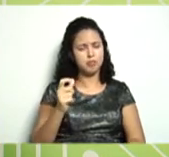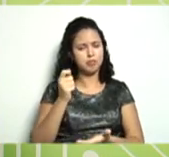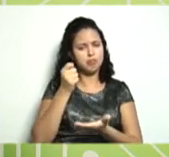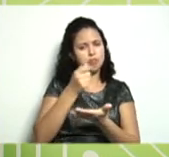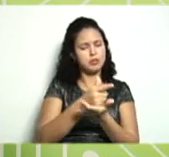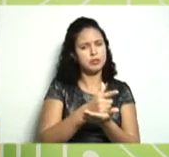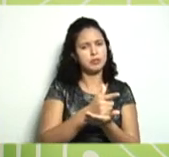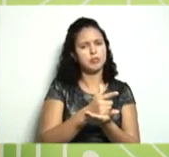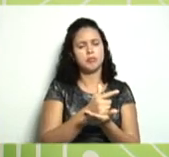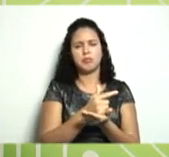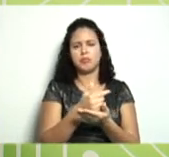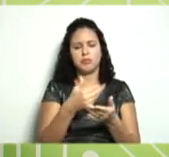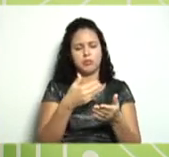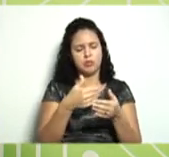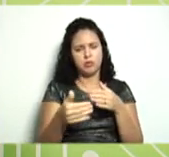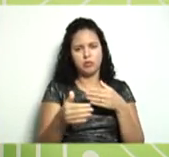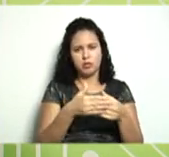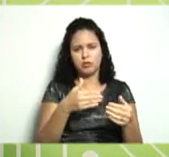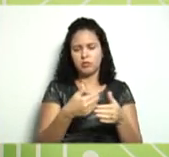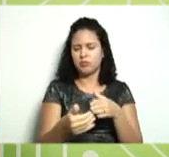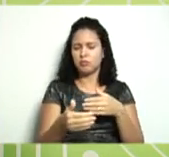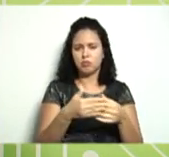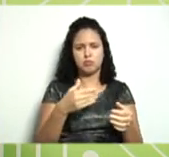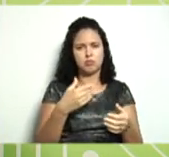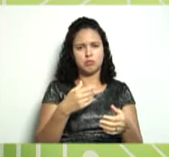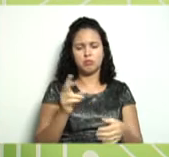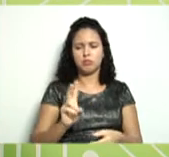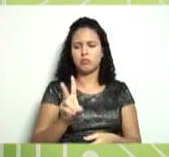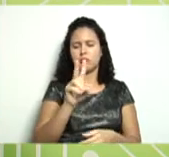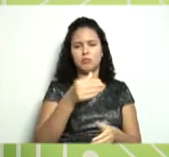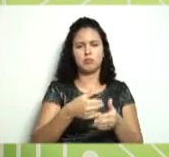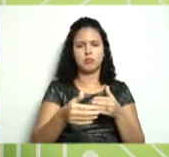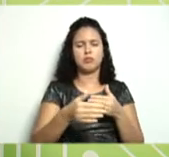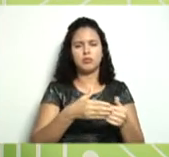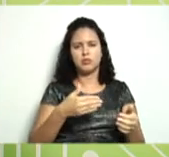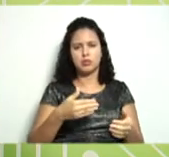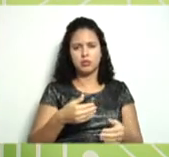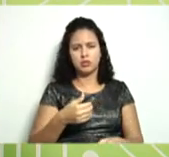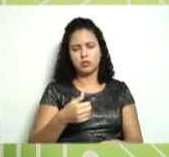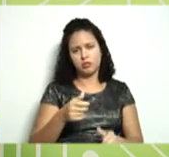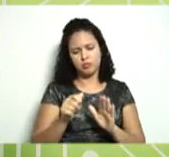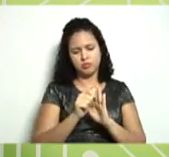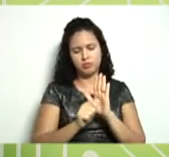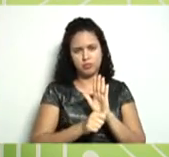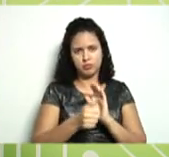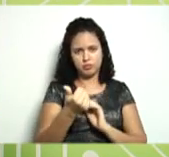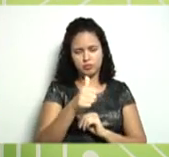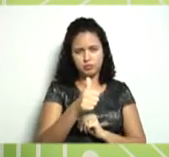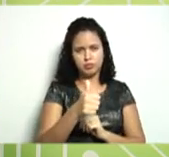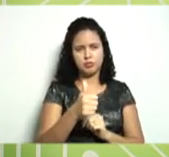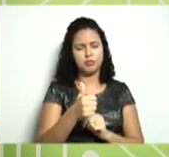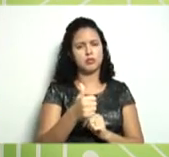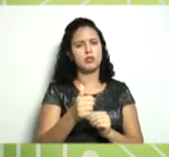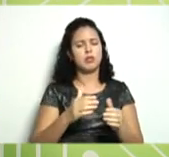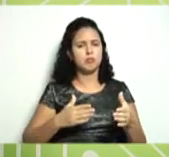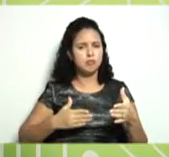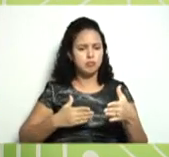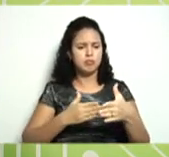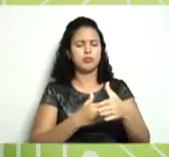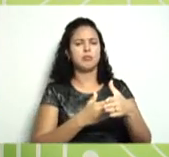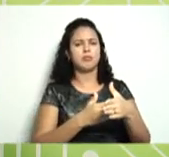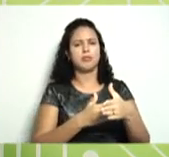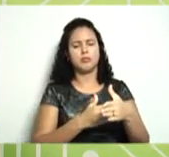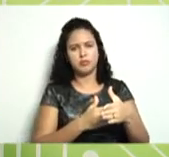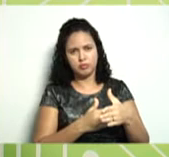100 mil ou seja 1 milhão, você está entrando com aquele valor. Então, o artigo 11 aqui, ele está dizendo, olha, está limitado